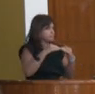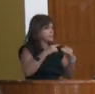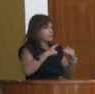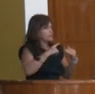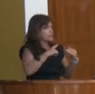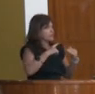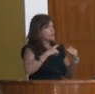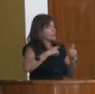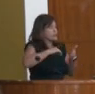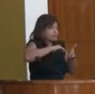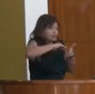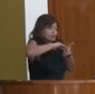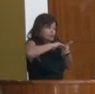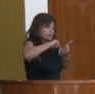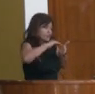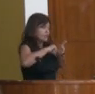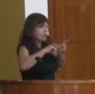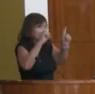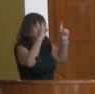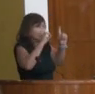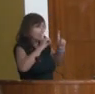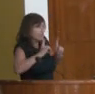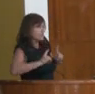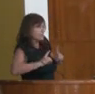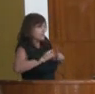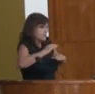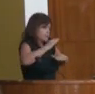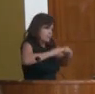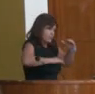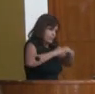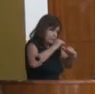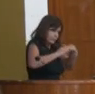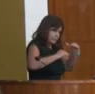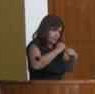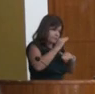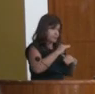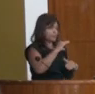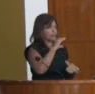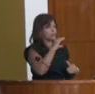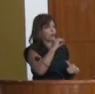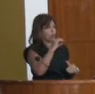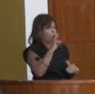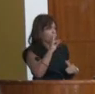cota determinado cargo ou função. E isso não pode, é inconstitucional.